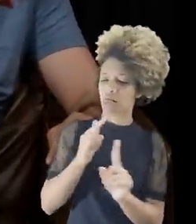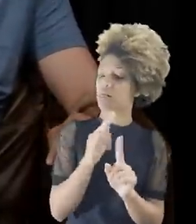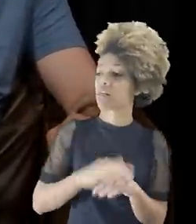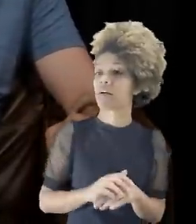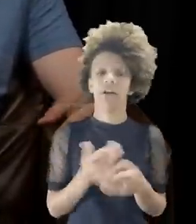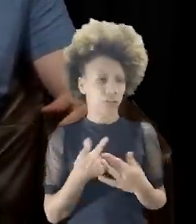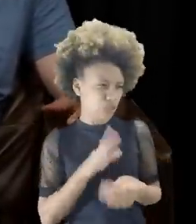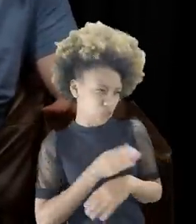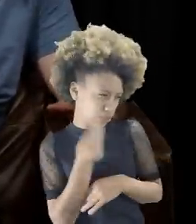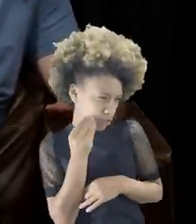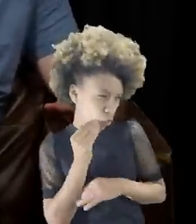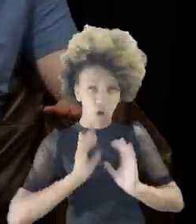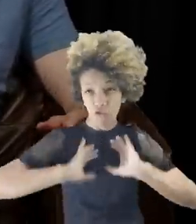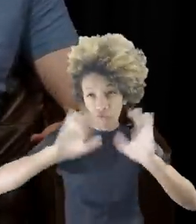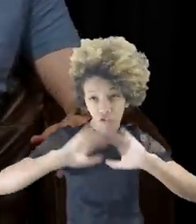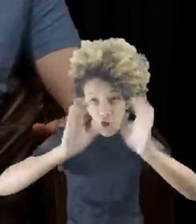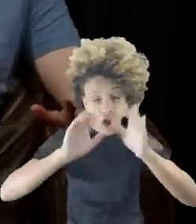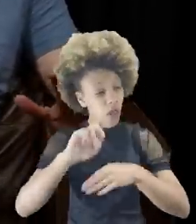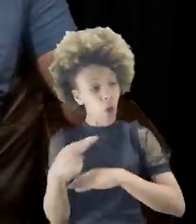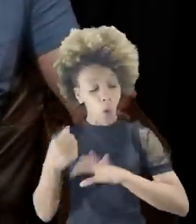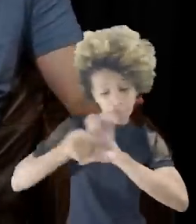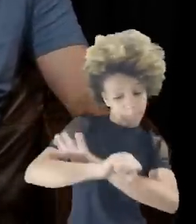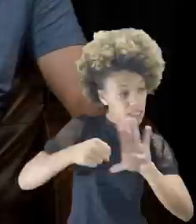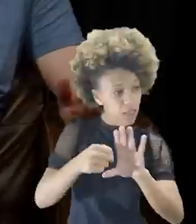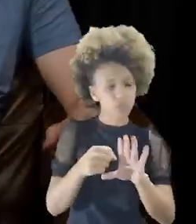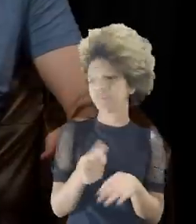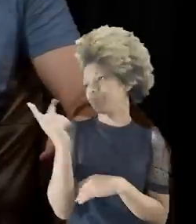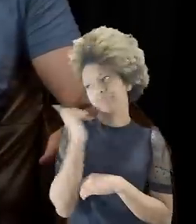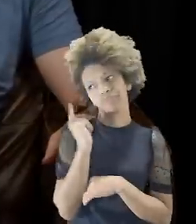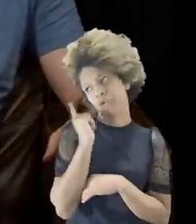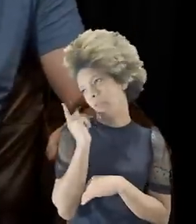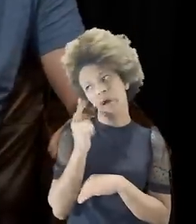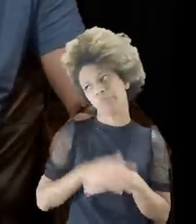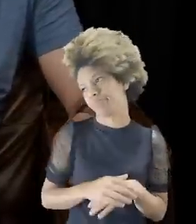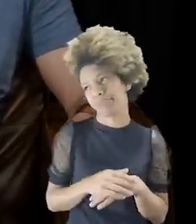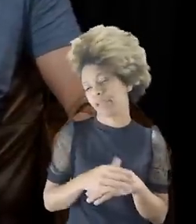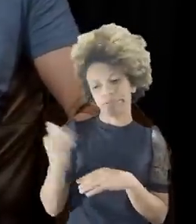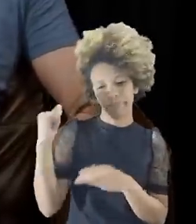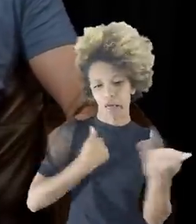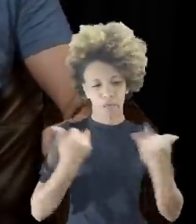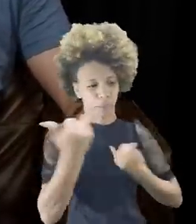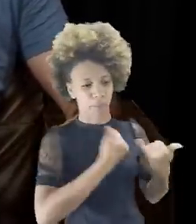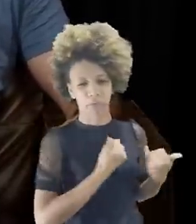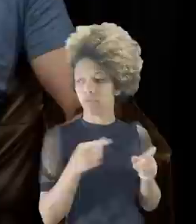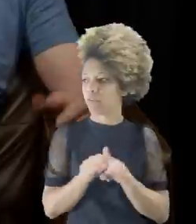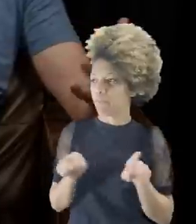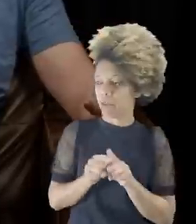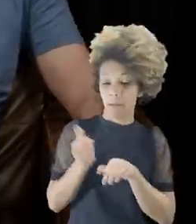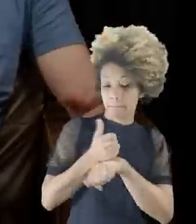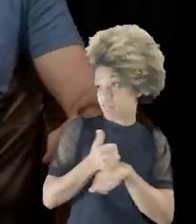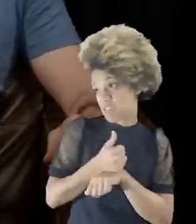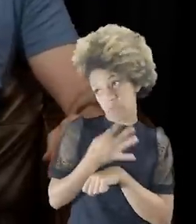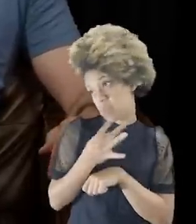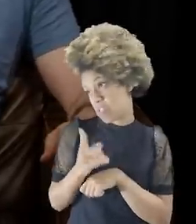realmente já tentou jogar basquete ou vôlei né Isso é normal a gente sempre Ouviu né o jeito que eu escutava até inclusive quando era tratado profissional alguém